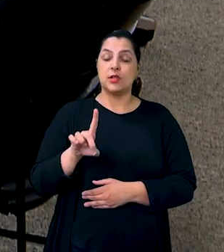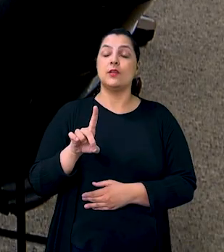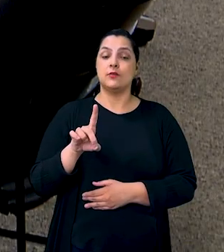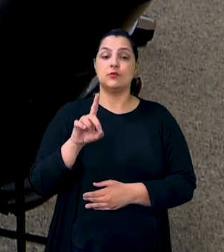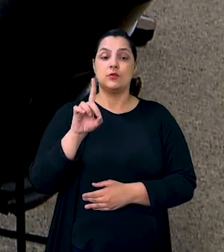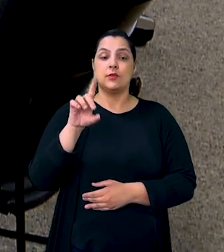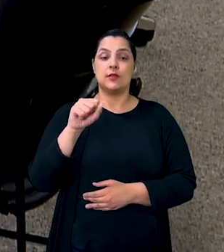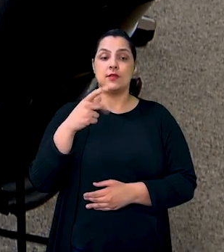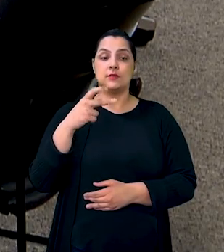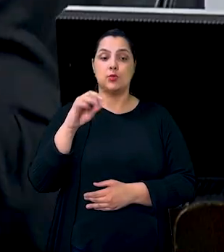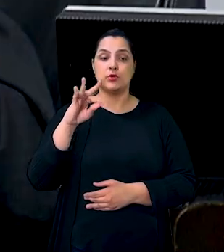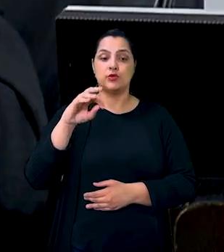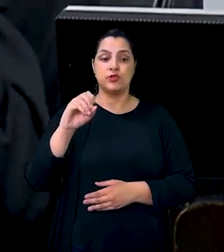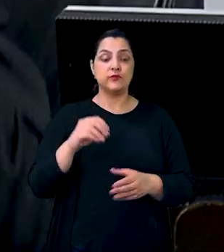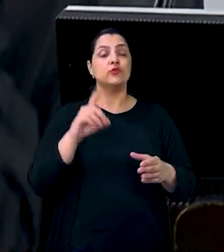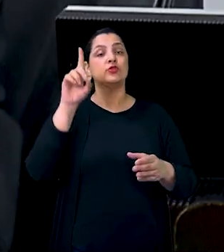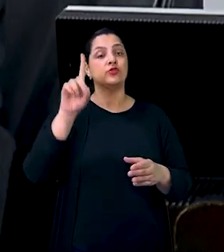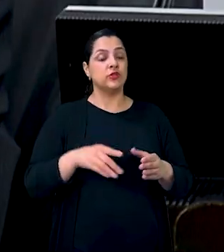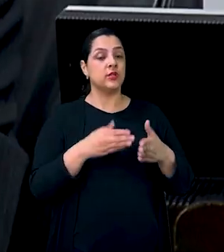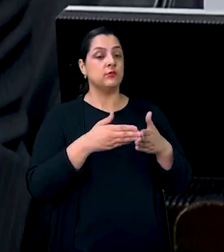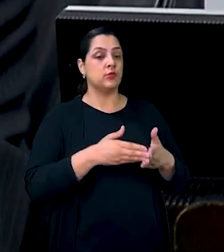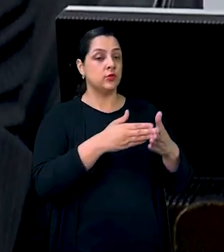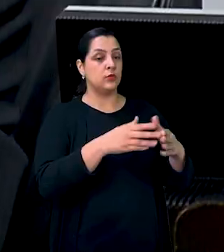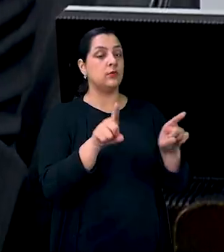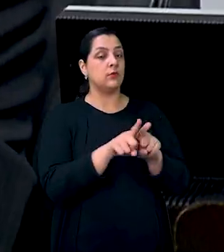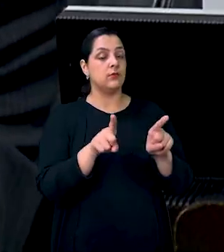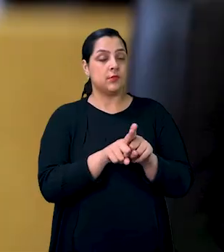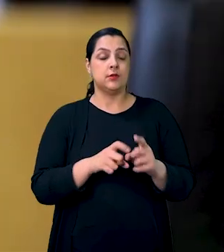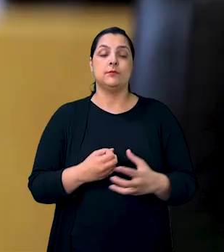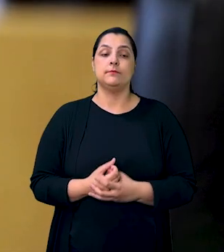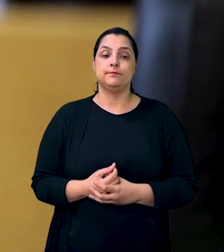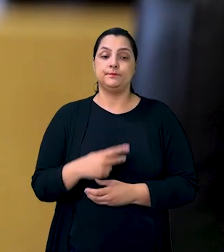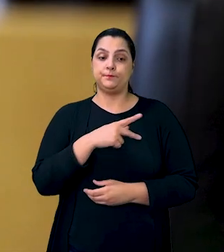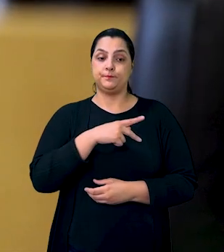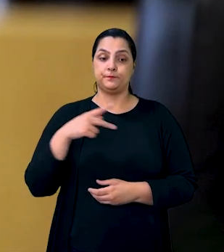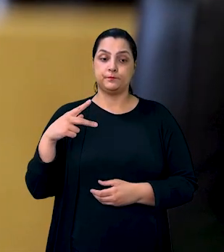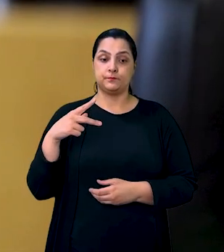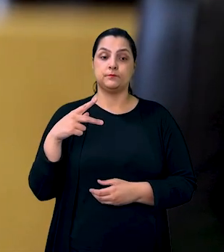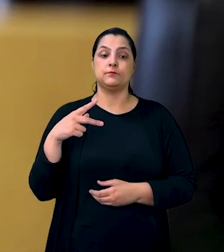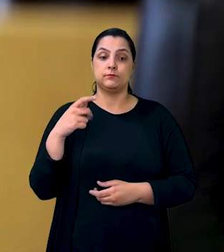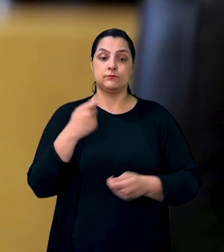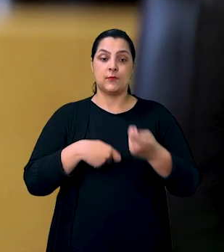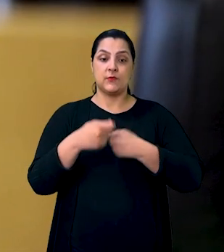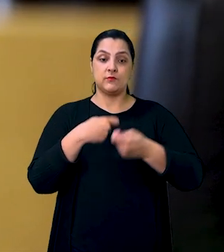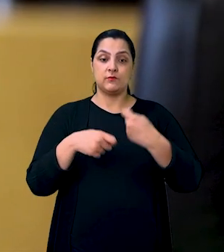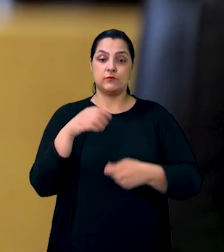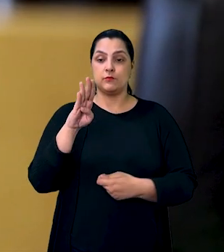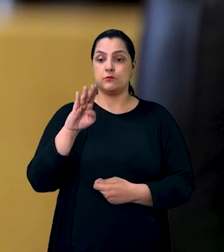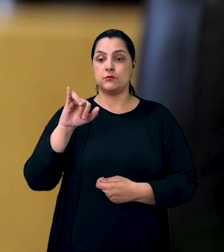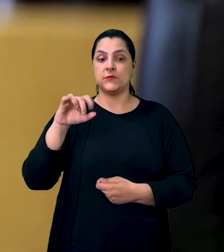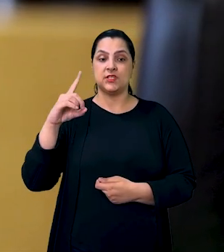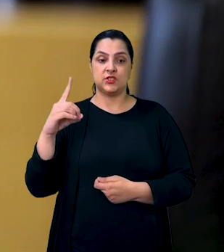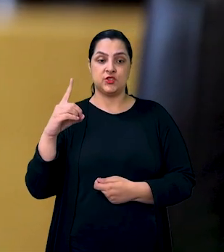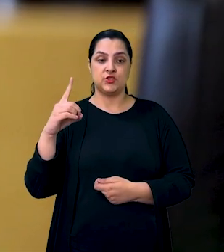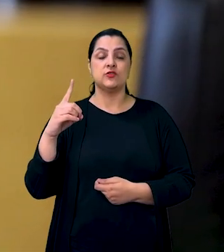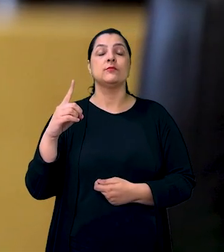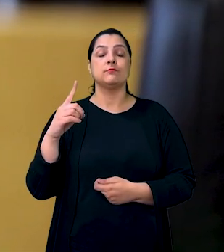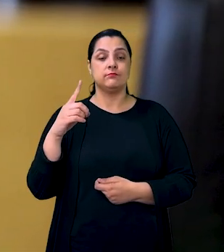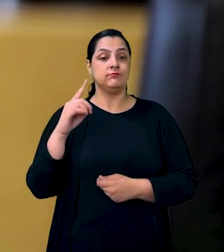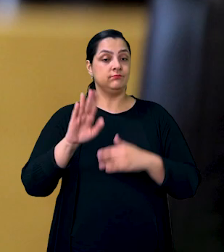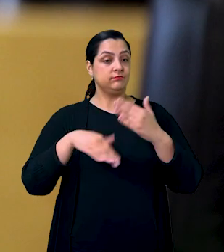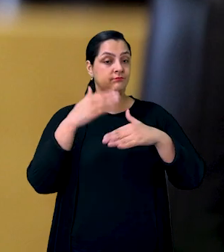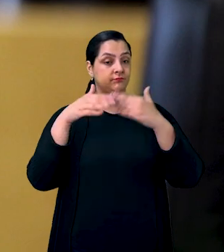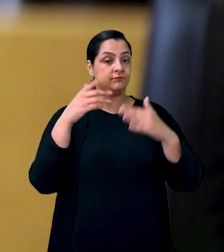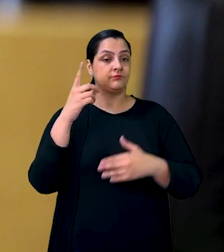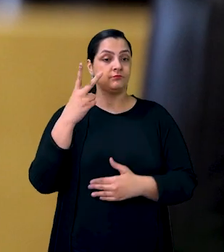Desportivo e da Academia Brasileira de Direito Portuário e Marítimo. Foi eleito presidente do Tribunal Administrativo do Banco Interamericano